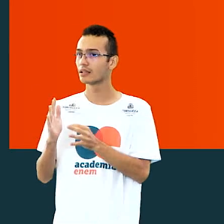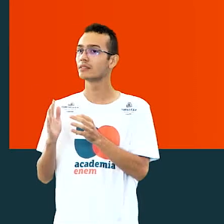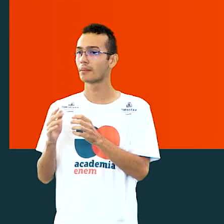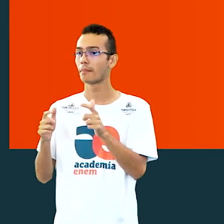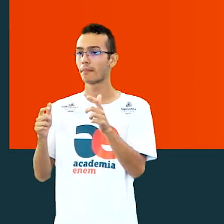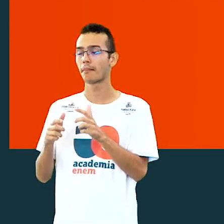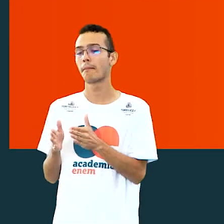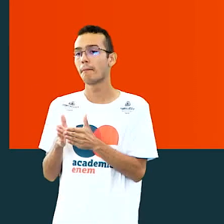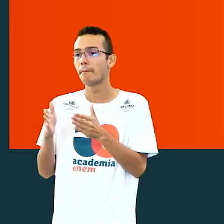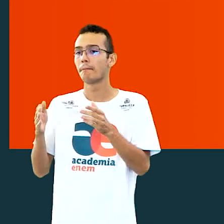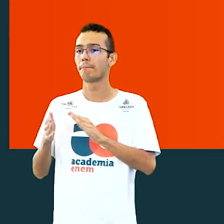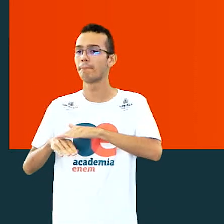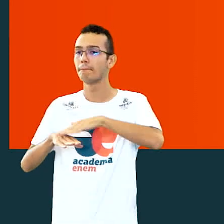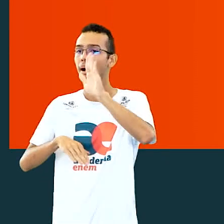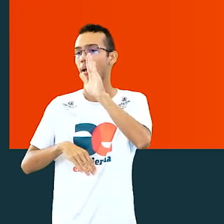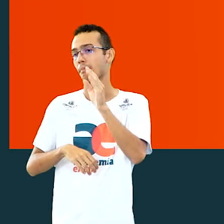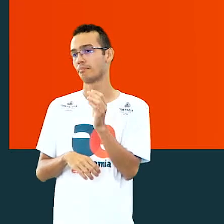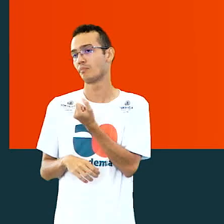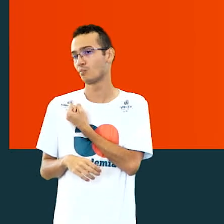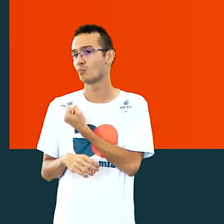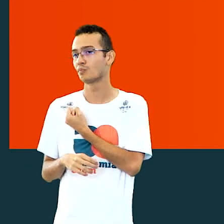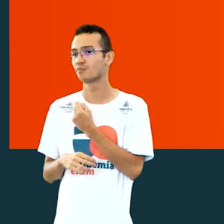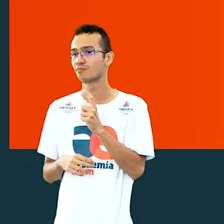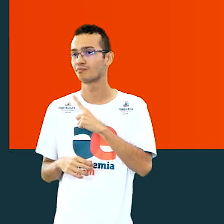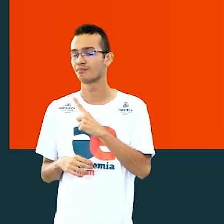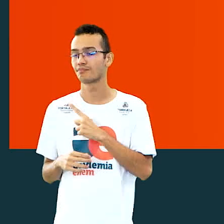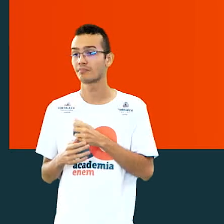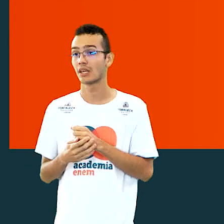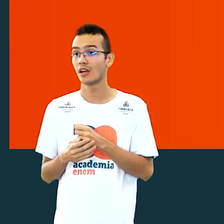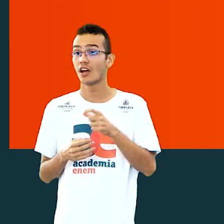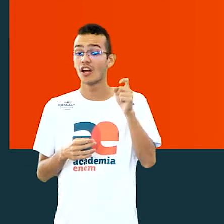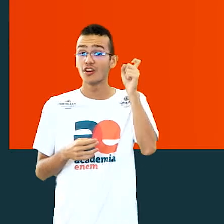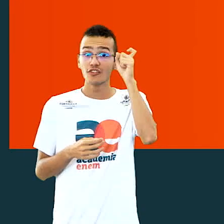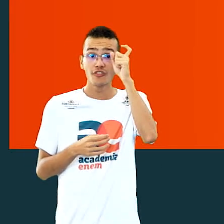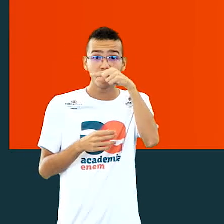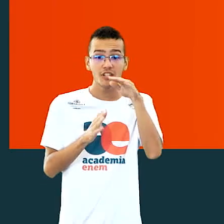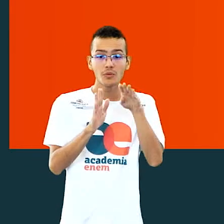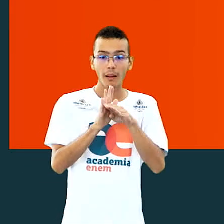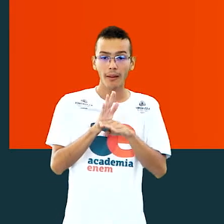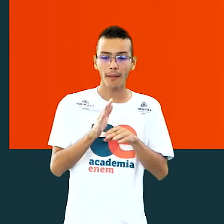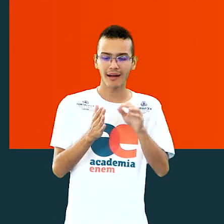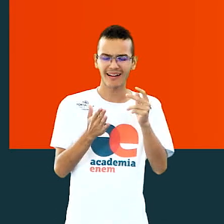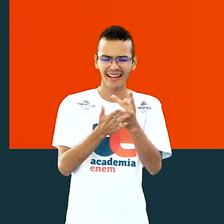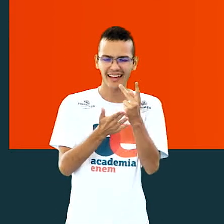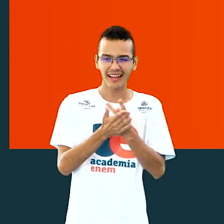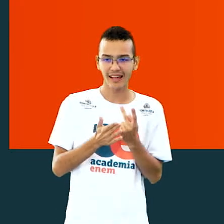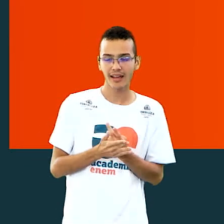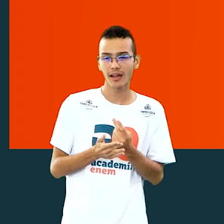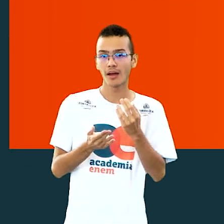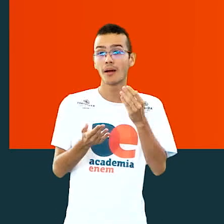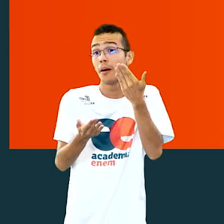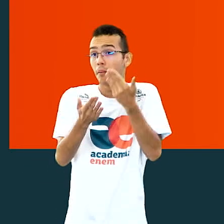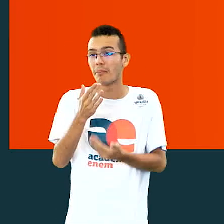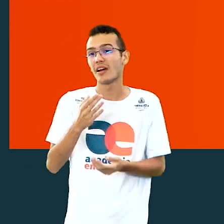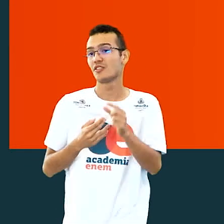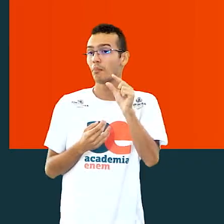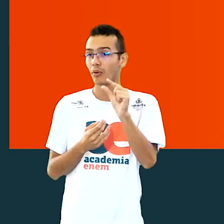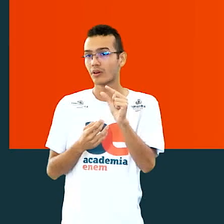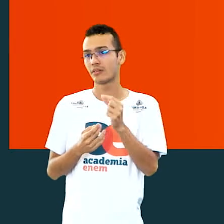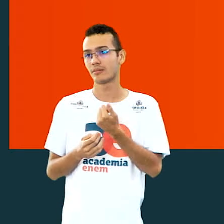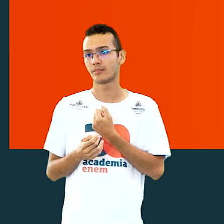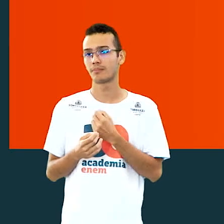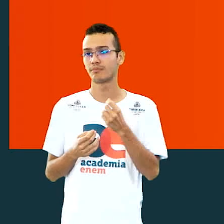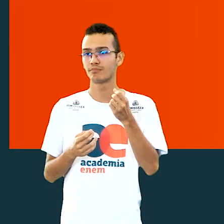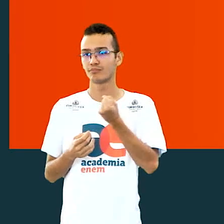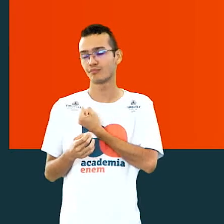difíceis. Basta que nós sigamos uma linha de resolução e de acertos nas questões fáceis e